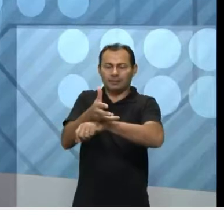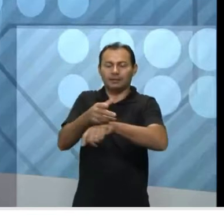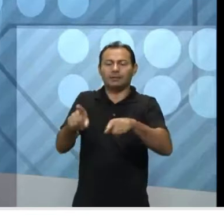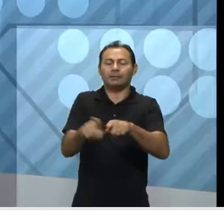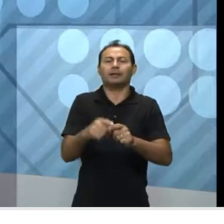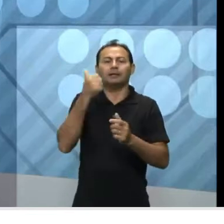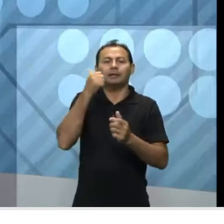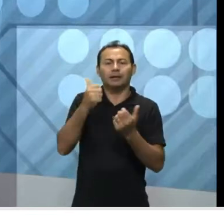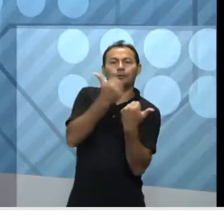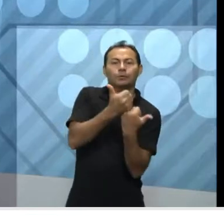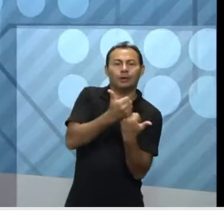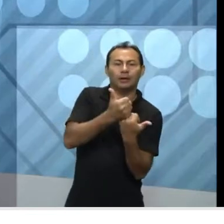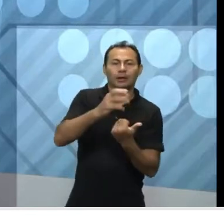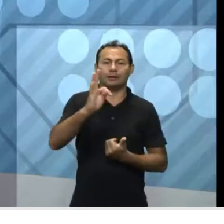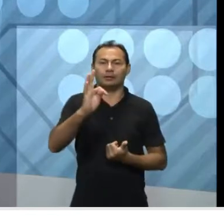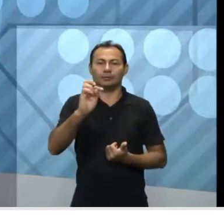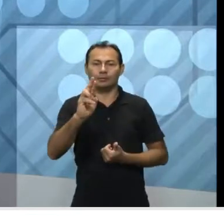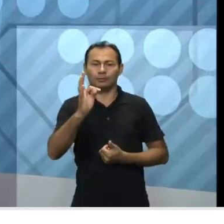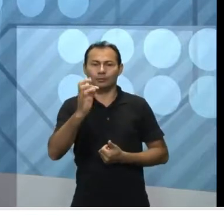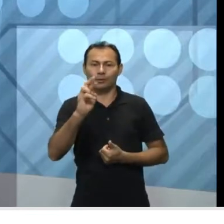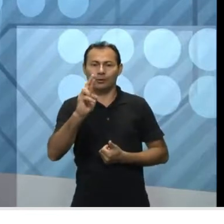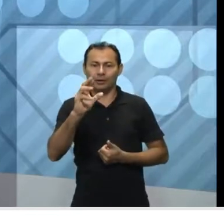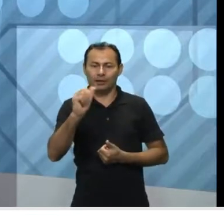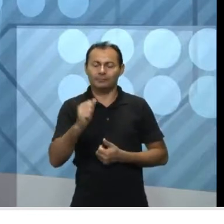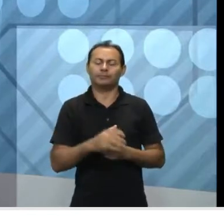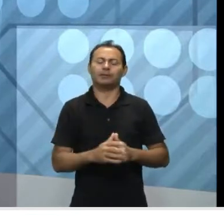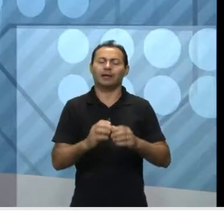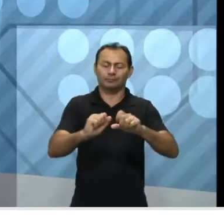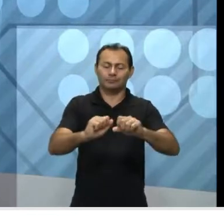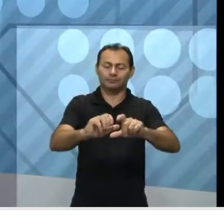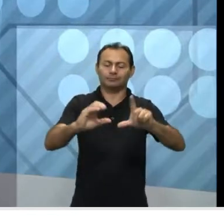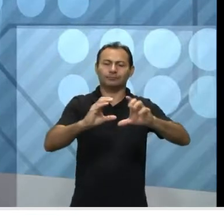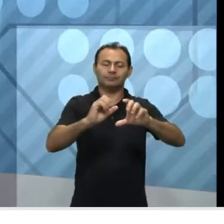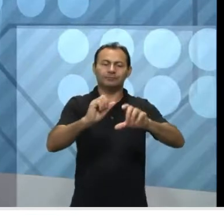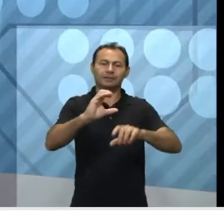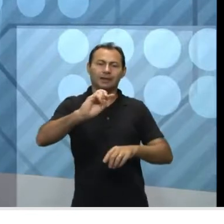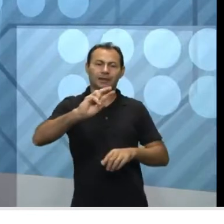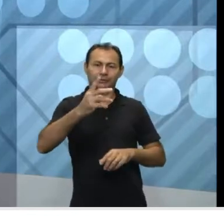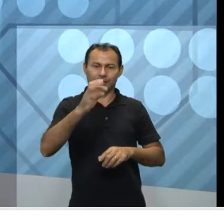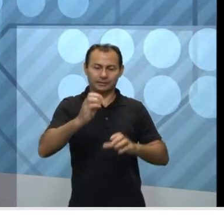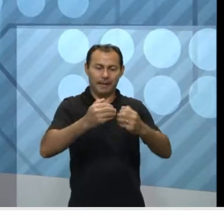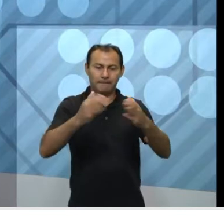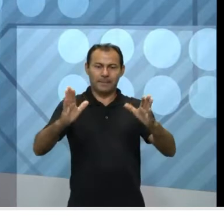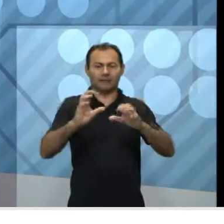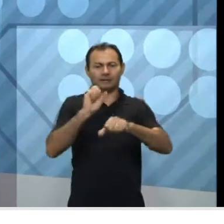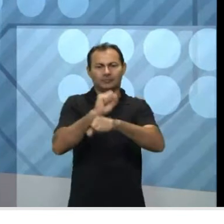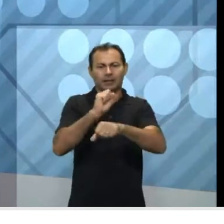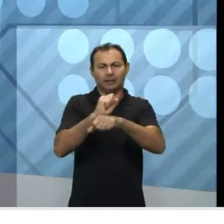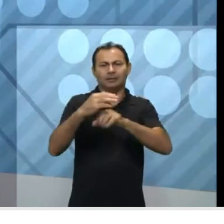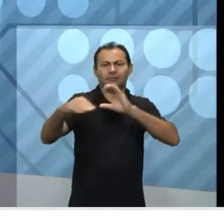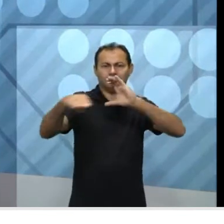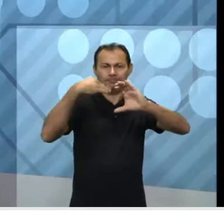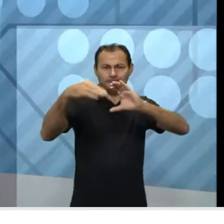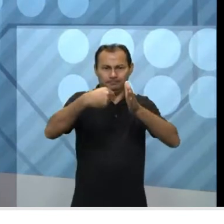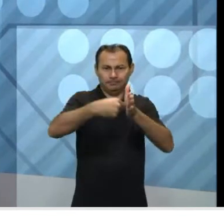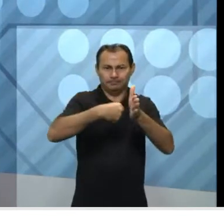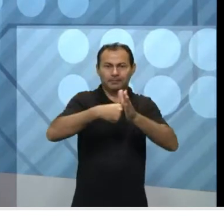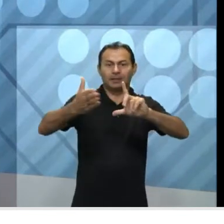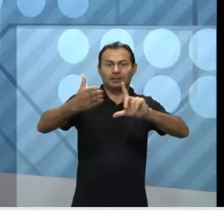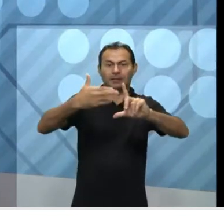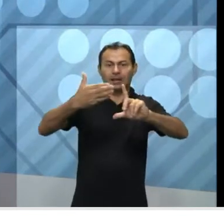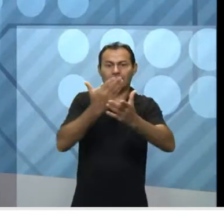e a nossa tutora, que já está com o chat aberto, aguardando as suas perguntas, as suas contribuições. Então envie para que essa